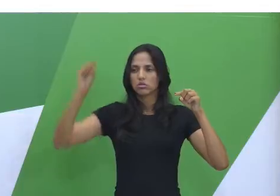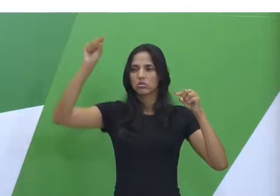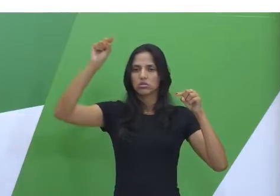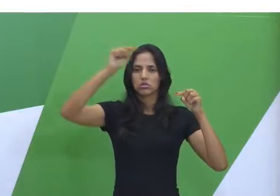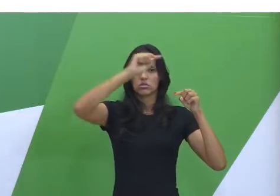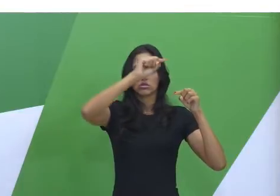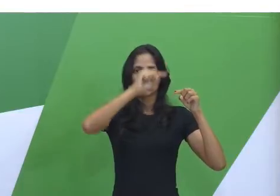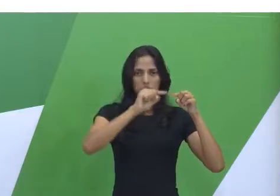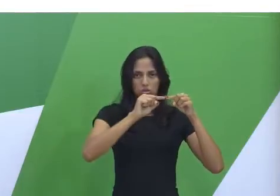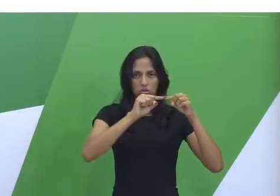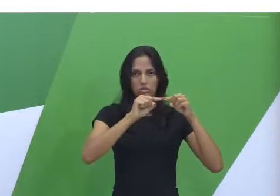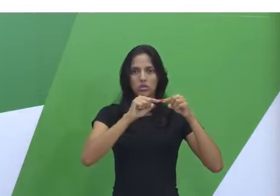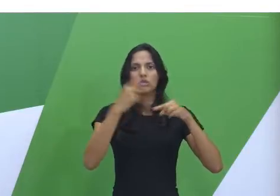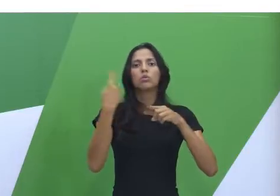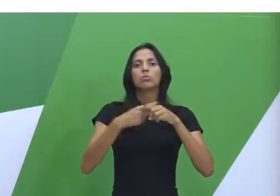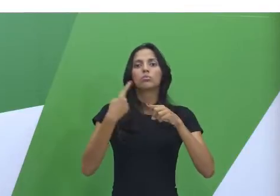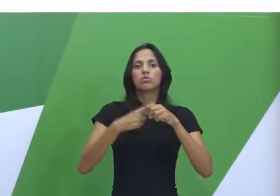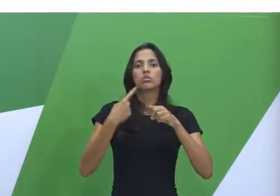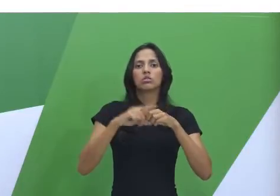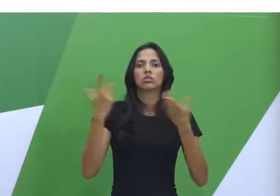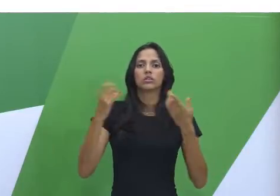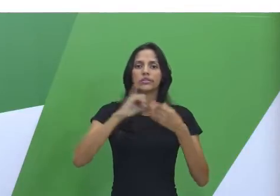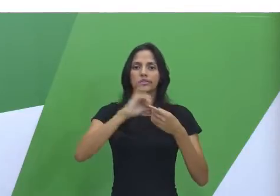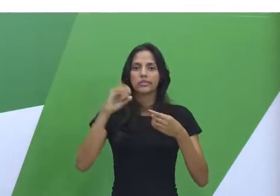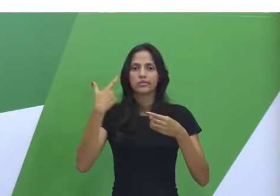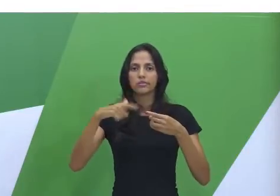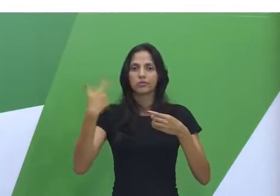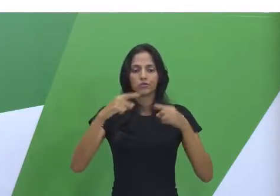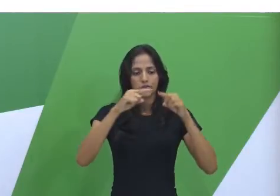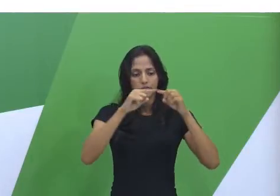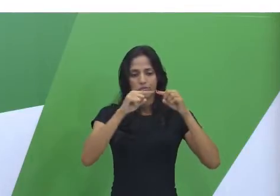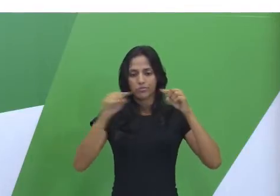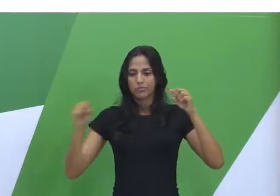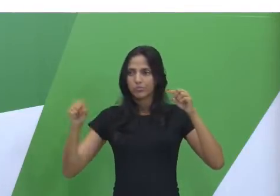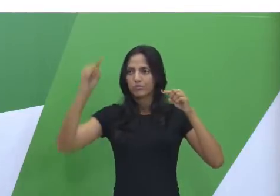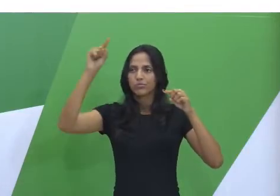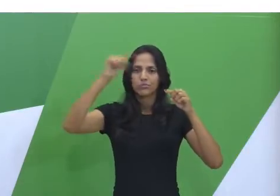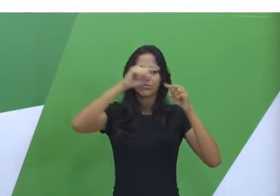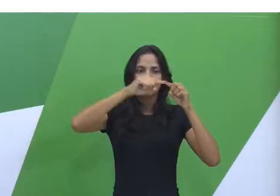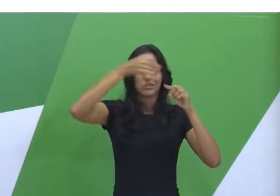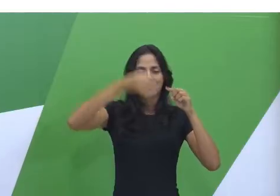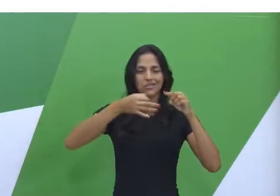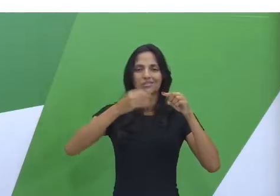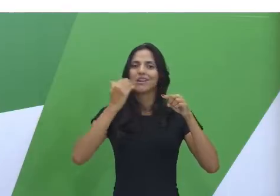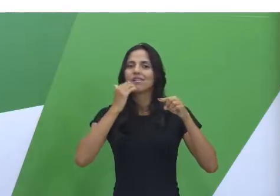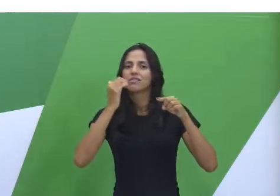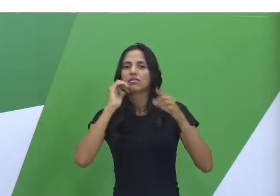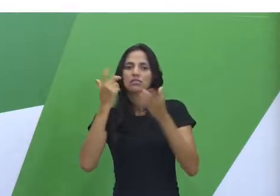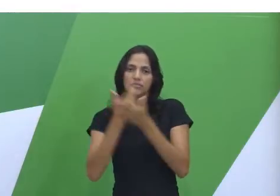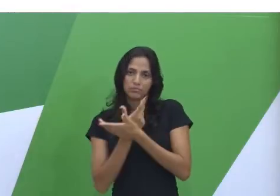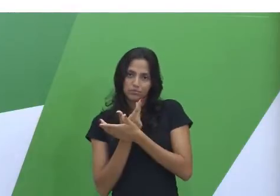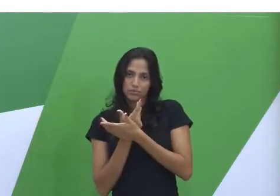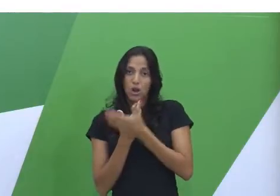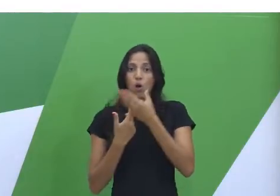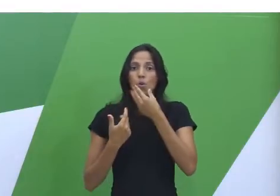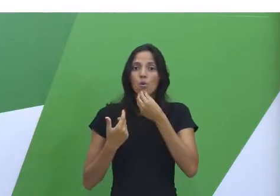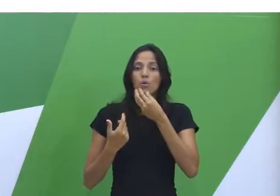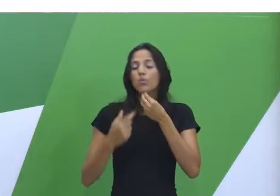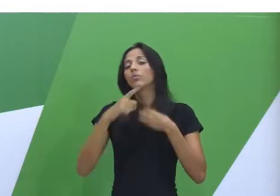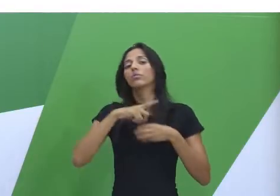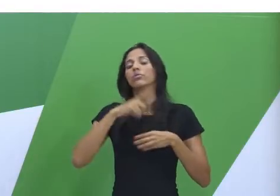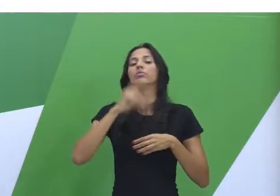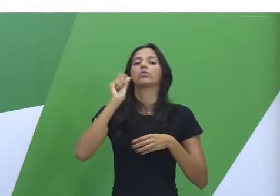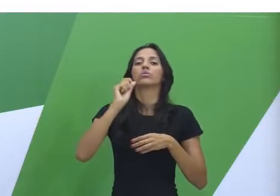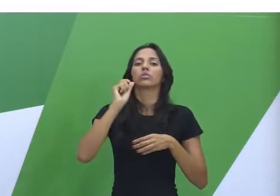reta aplicáveis aos demais triângulos por semelhança. Olha que coisa interessante, o homem se valendo